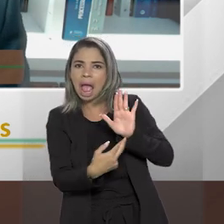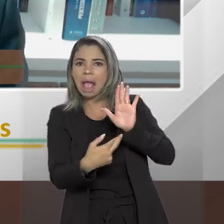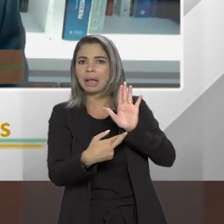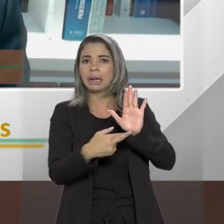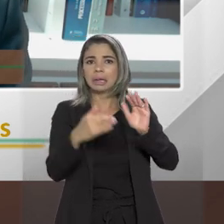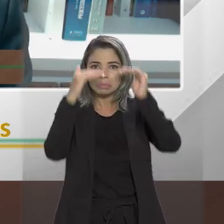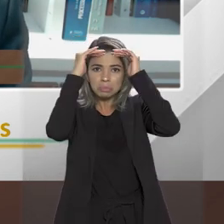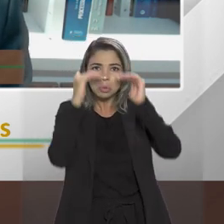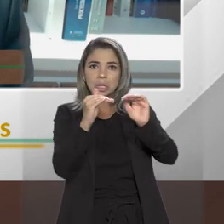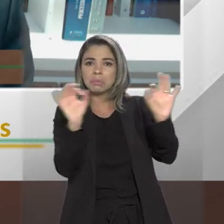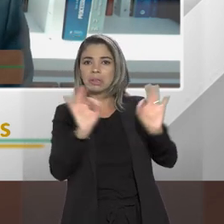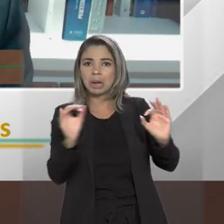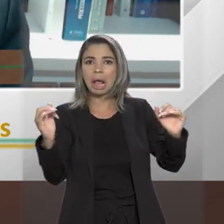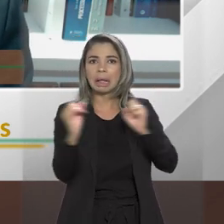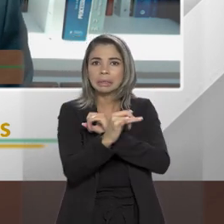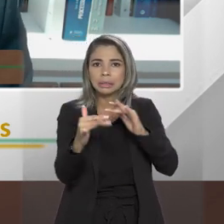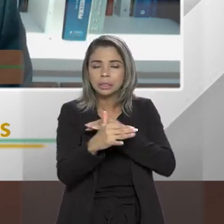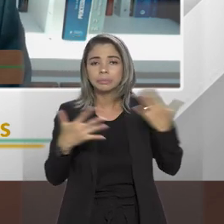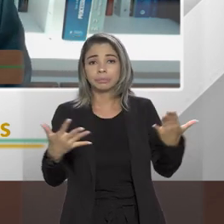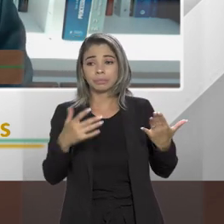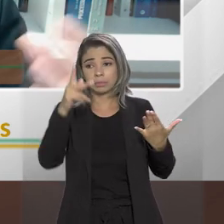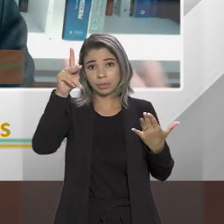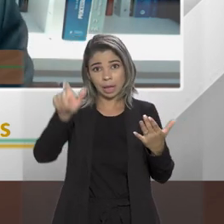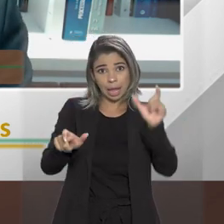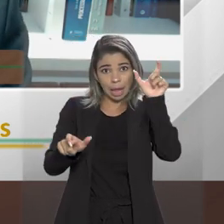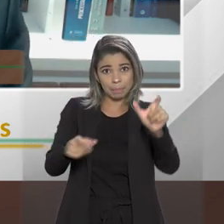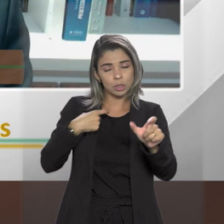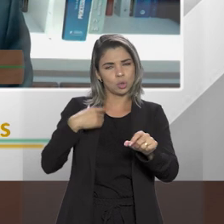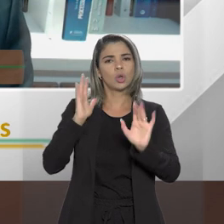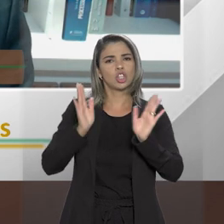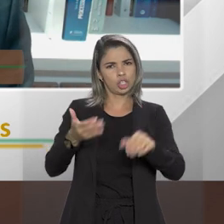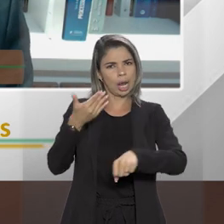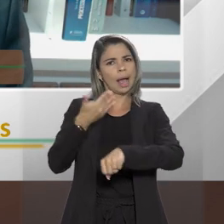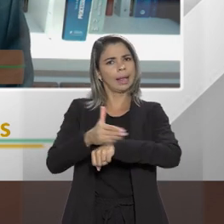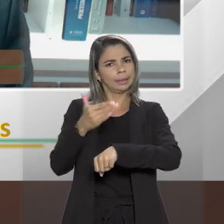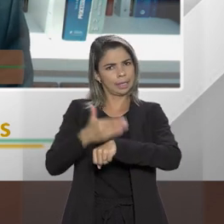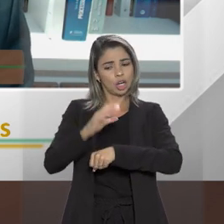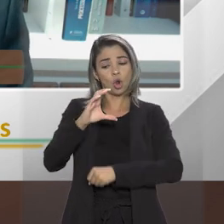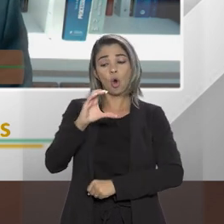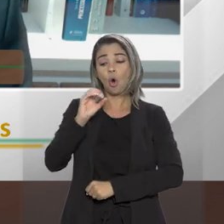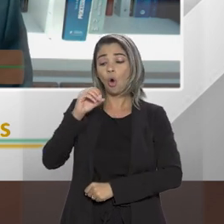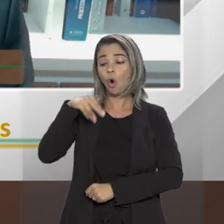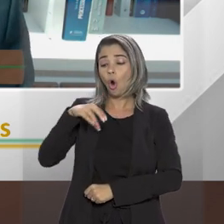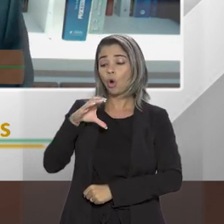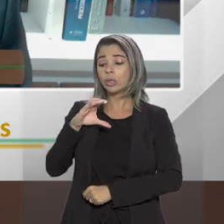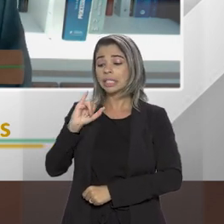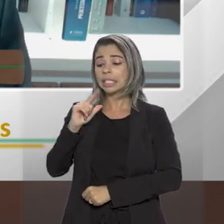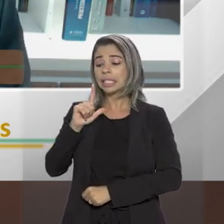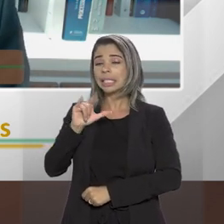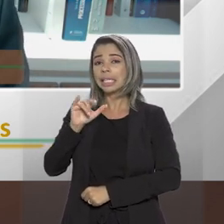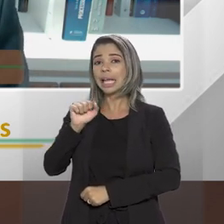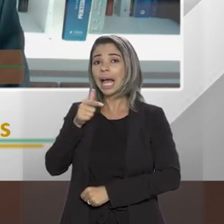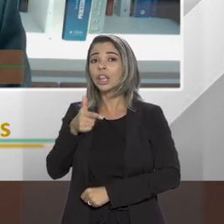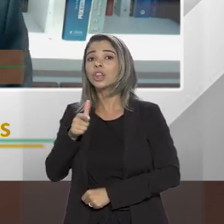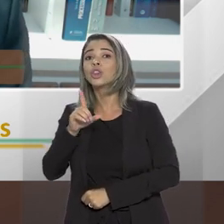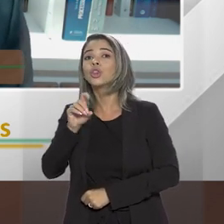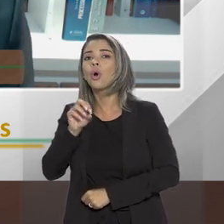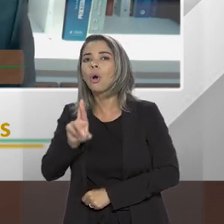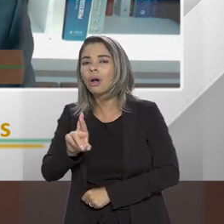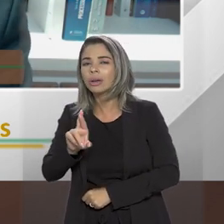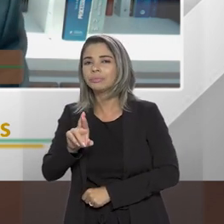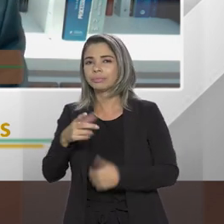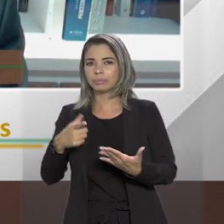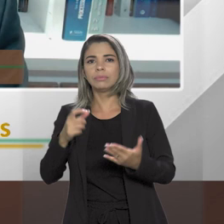Um conciliador pode, se devidamente treinado, num ambiente propício, mostrar que as partes podem, por exemplo, fazer